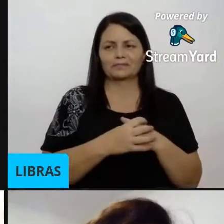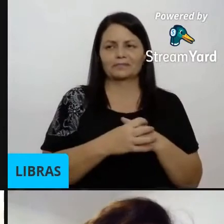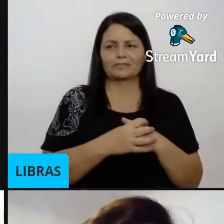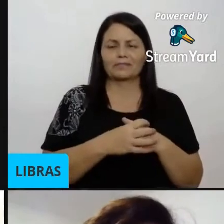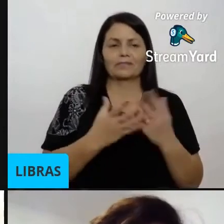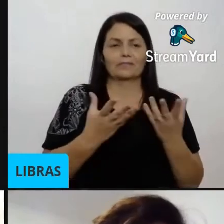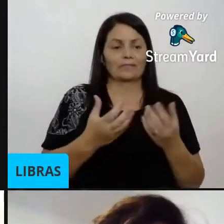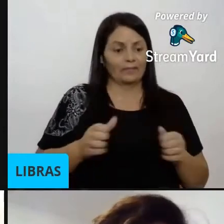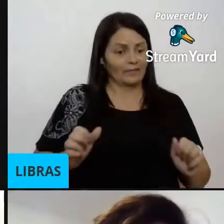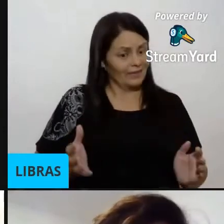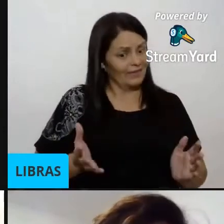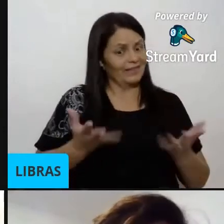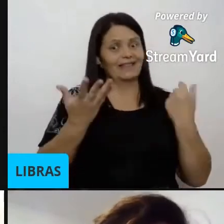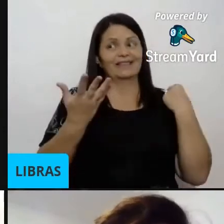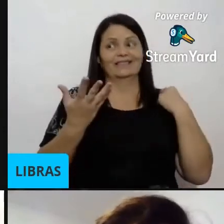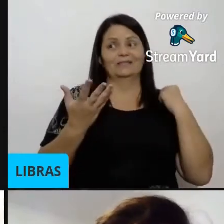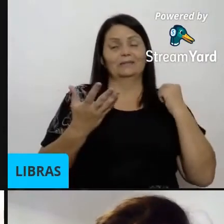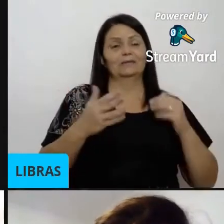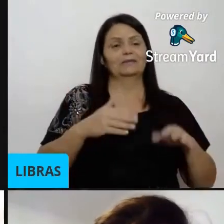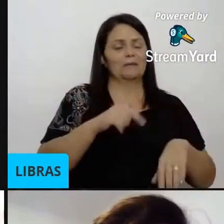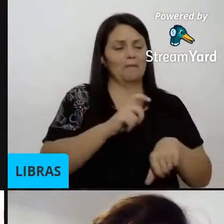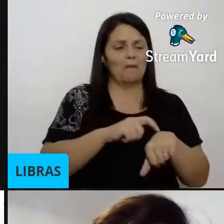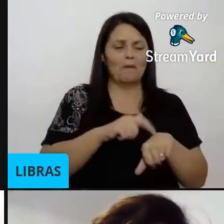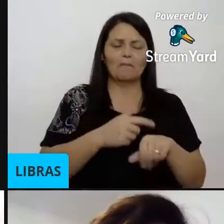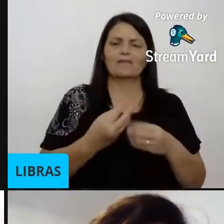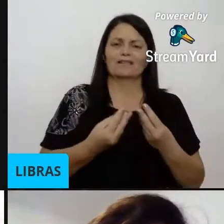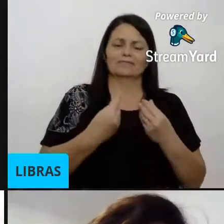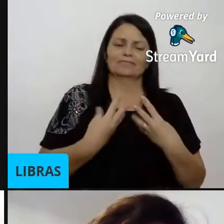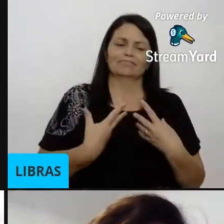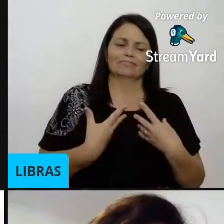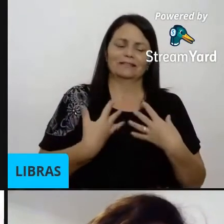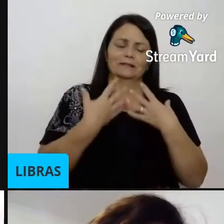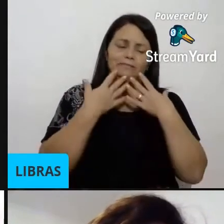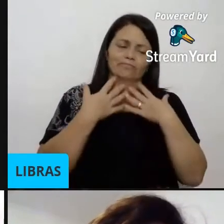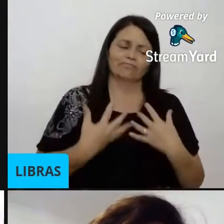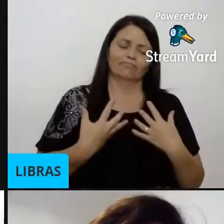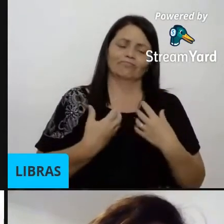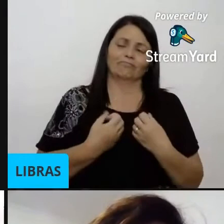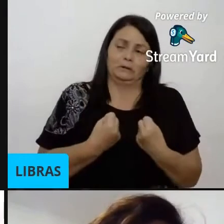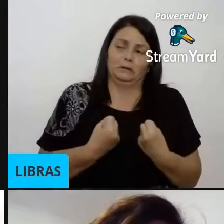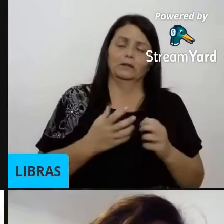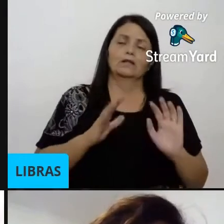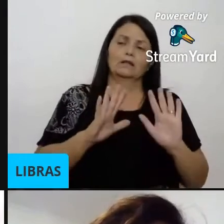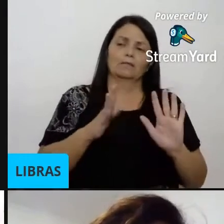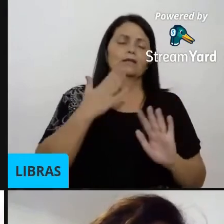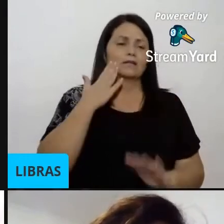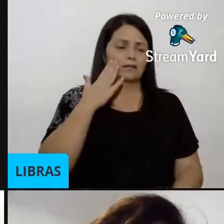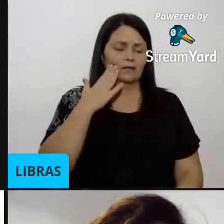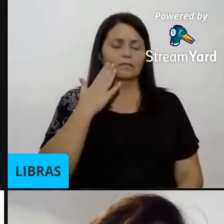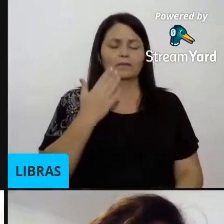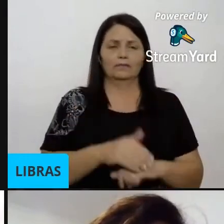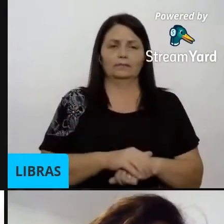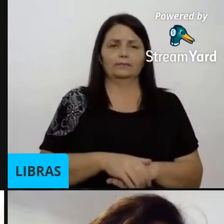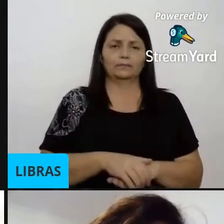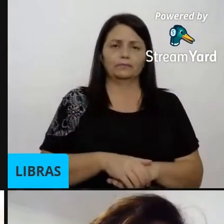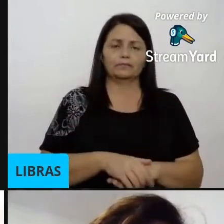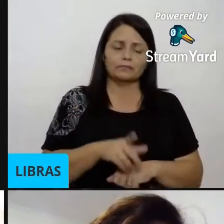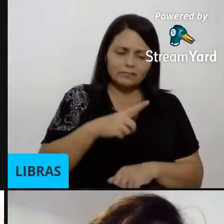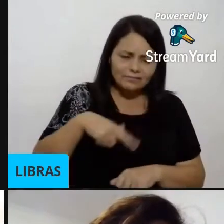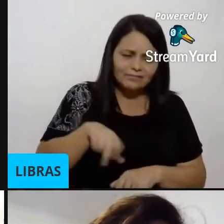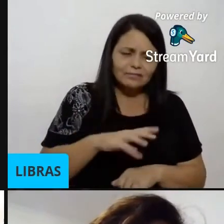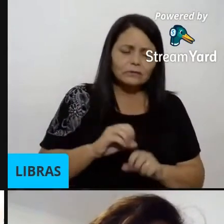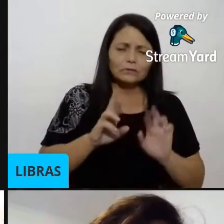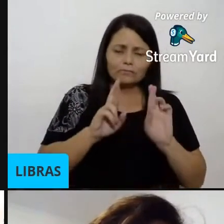um ânimo, mas tem momento que a gente desanima um pouquinho, mas que bom saber que que tudo vai